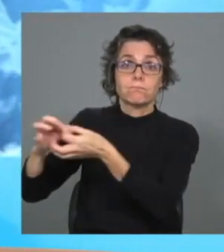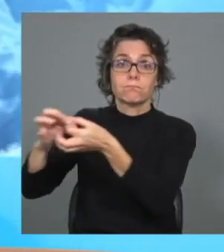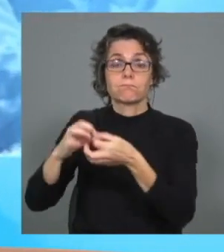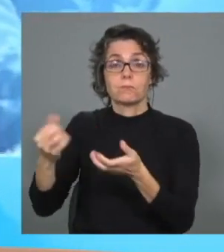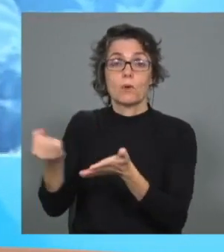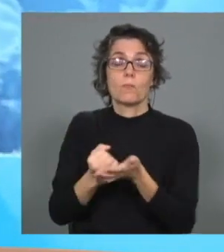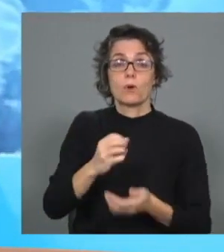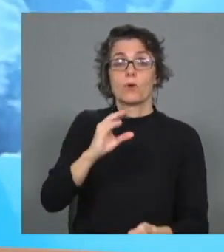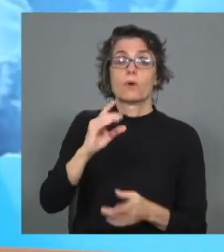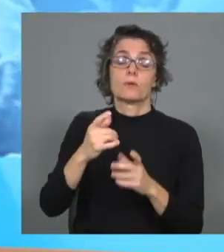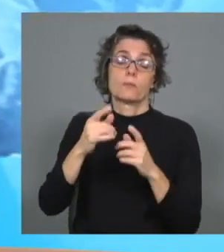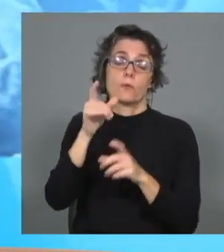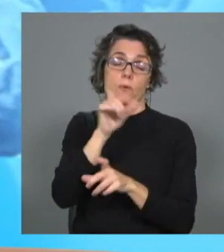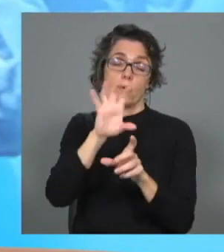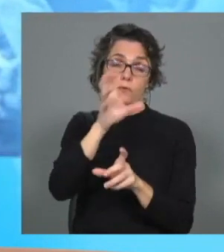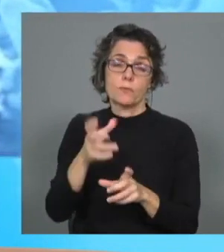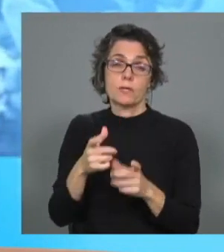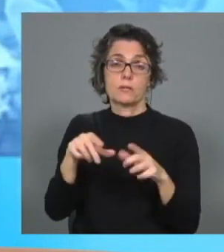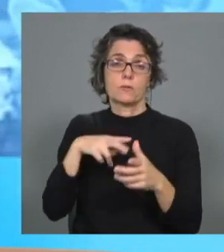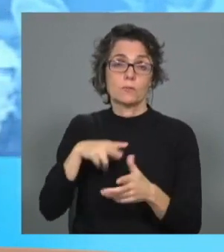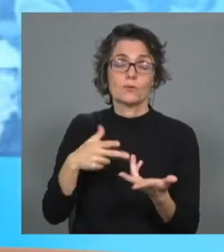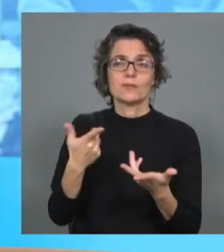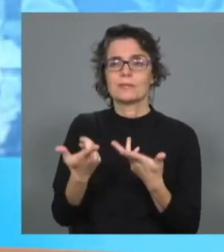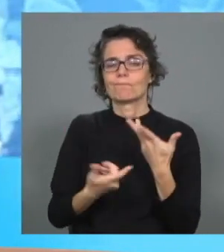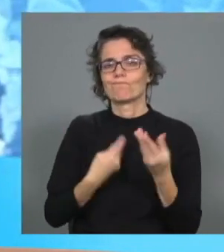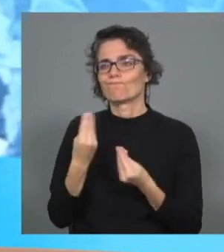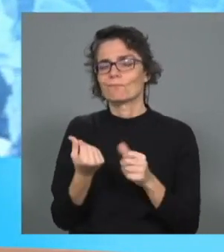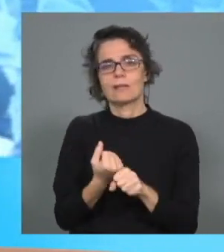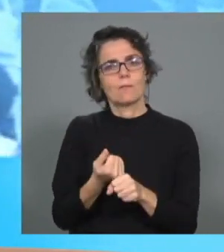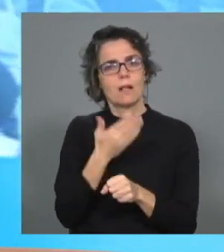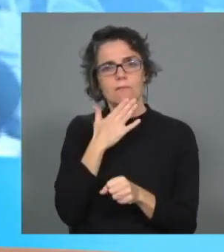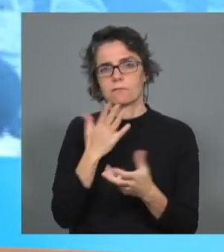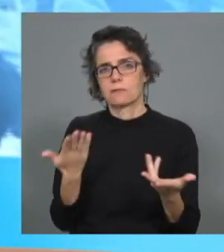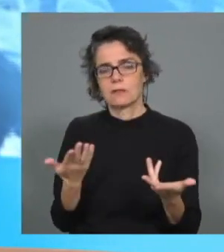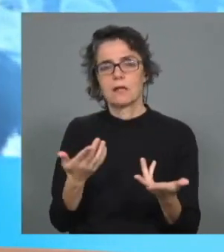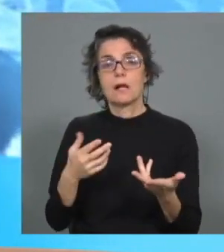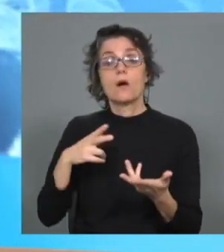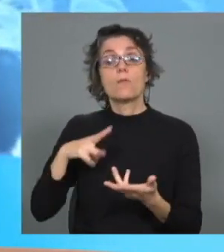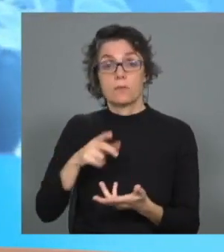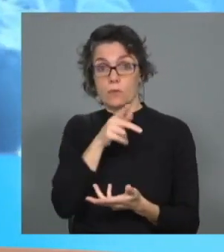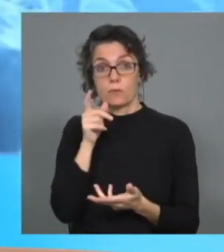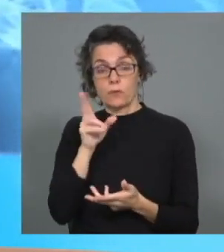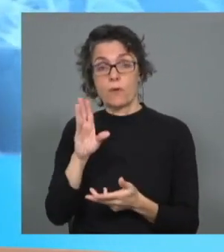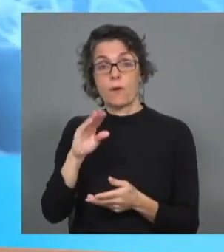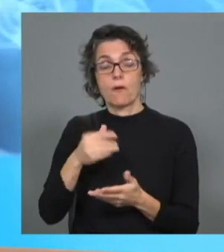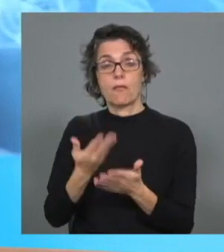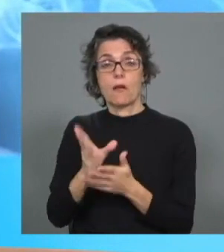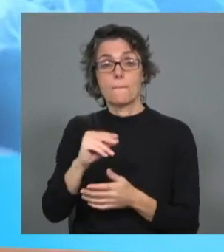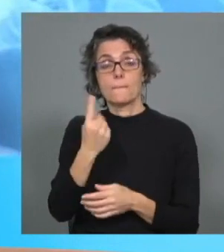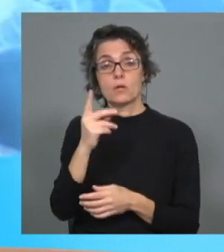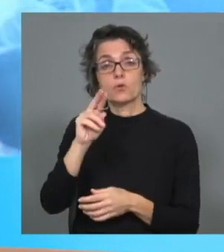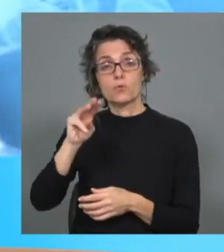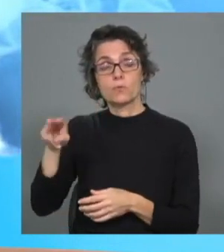exemplo, aí falhamos um bocado. Mesmo assim, houve um aumento, Portugal comprometeu-se a dar mais $1 milhão de dólares